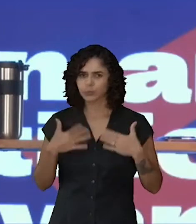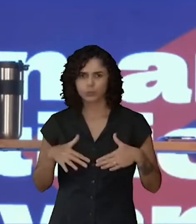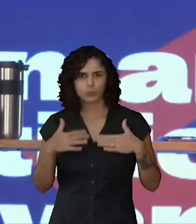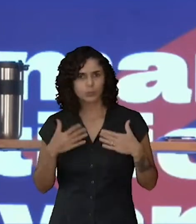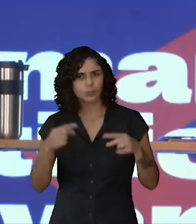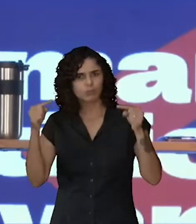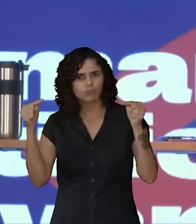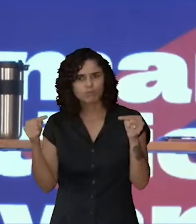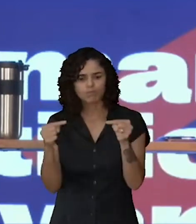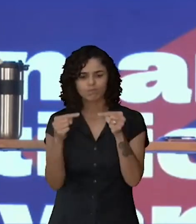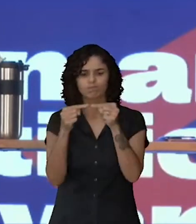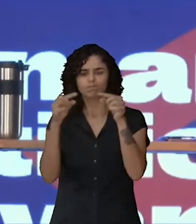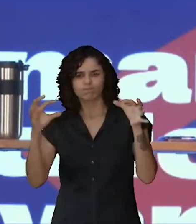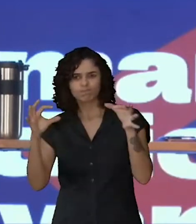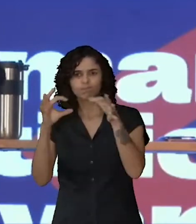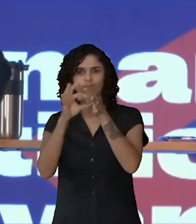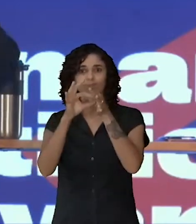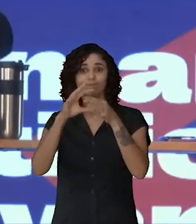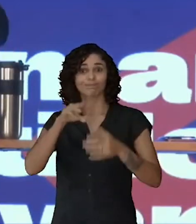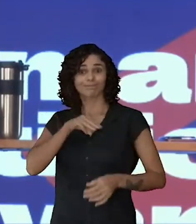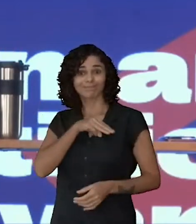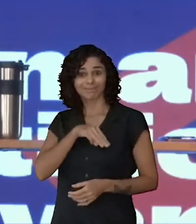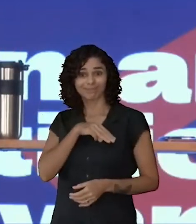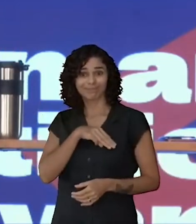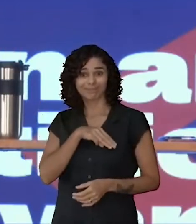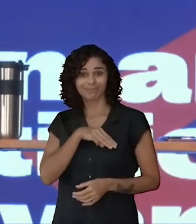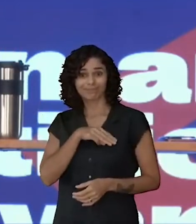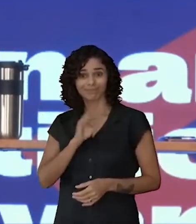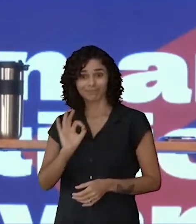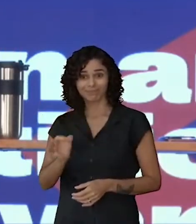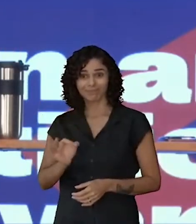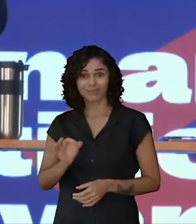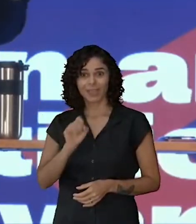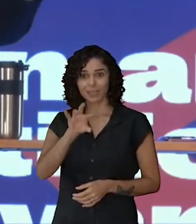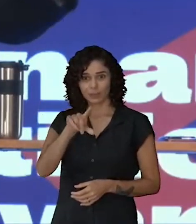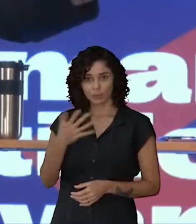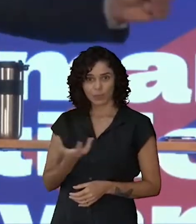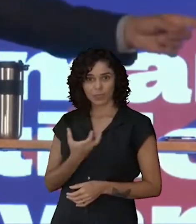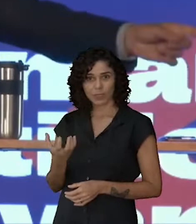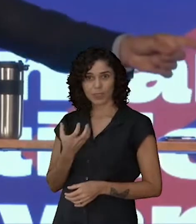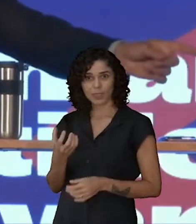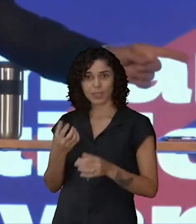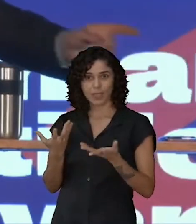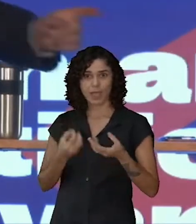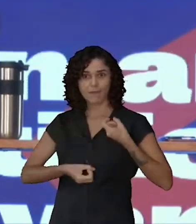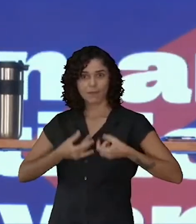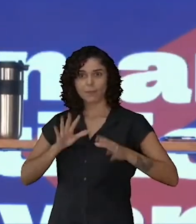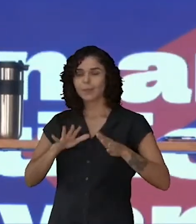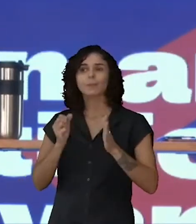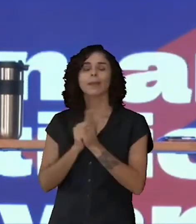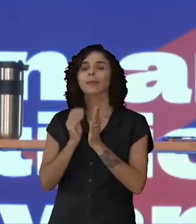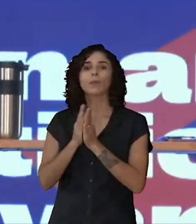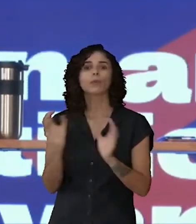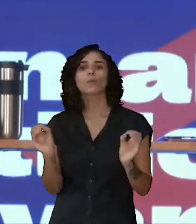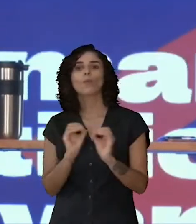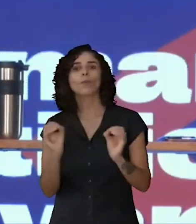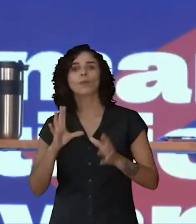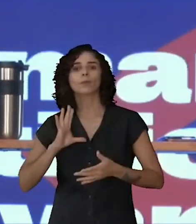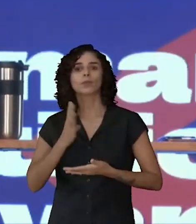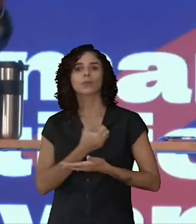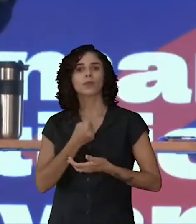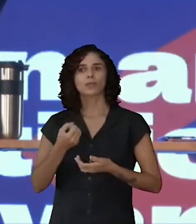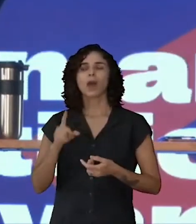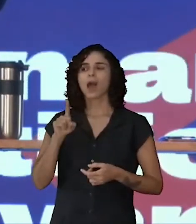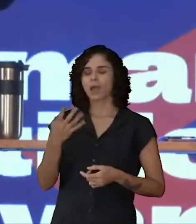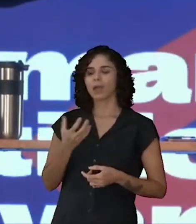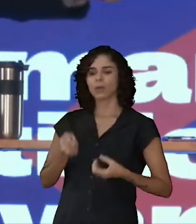intimamente relacionado com missões? Se você quer um avivamento na sua vida, mas você não ora por salvação, você quer um avivamento na sua vida,